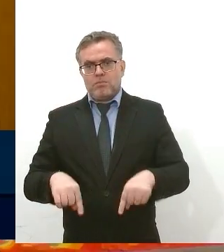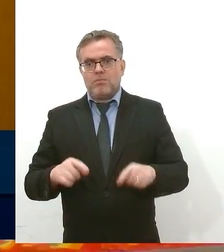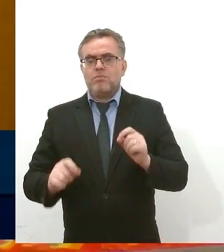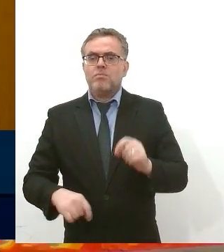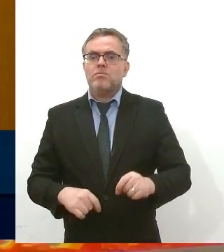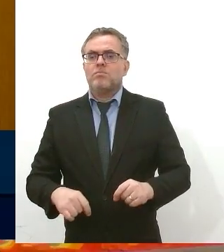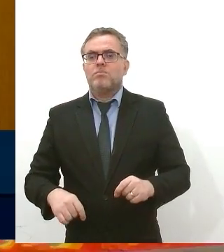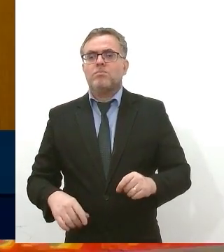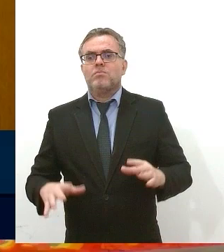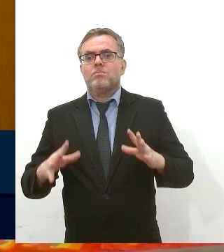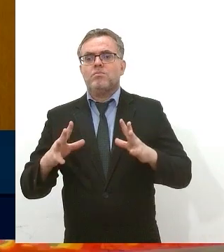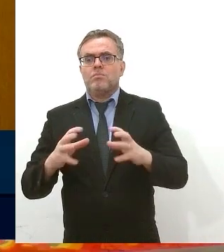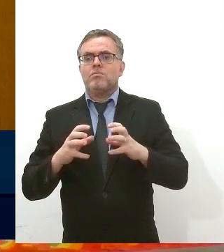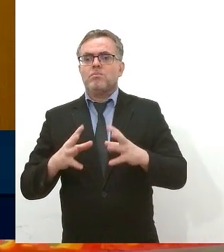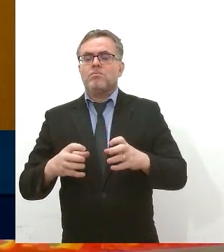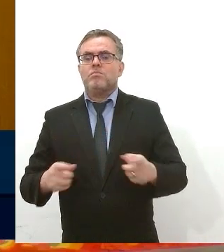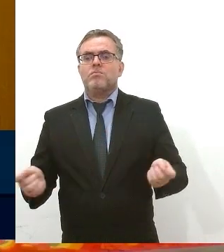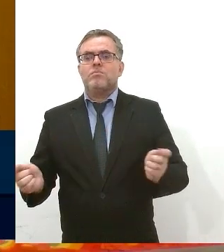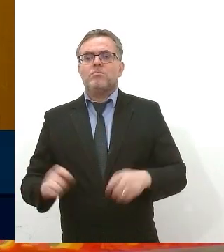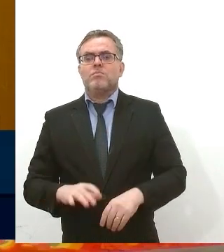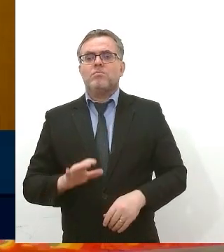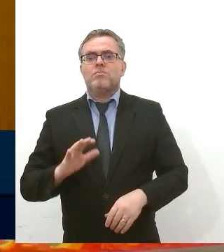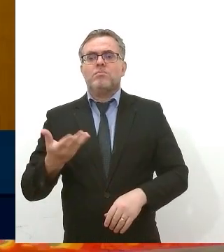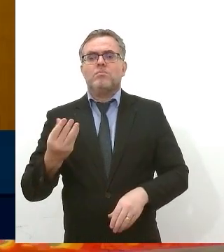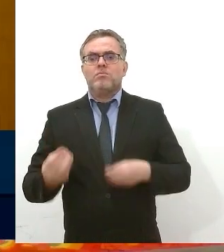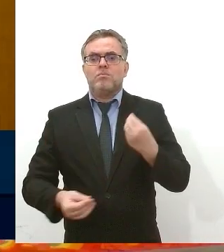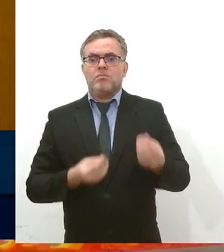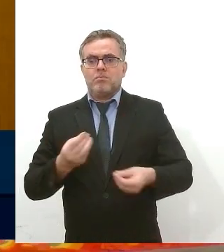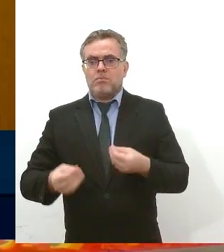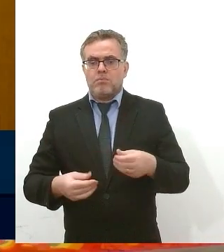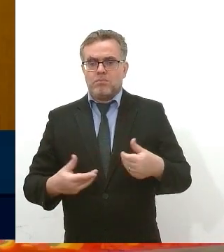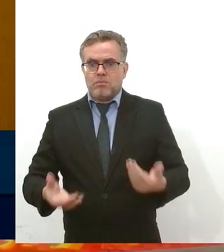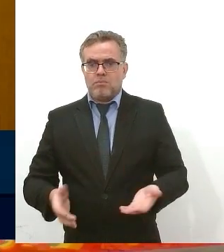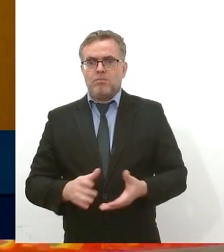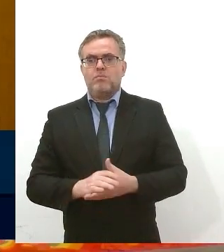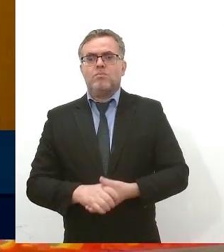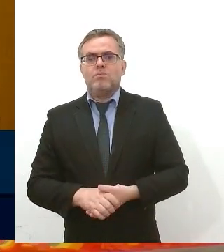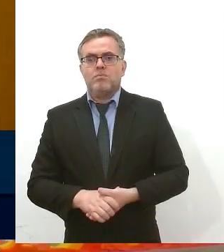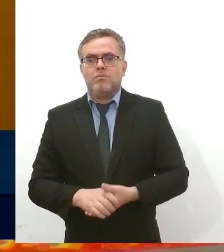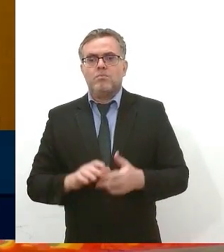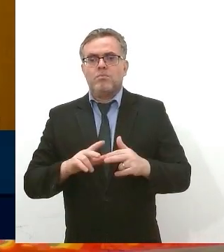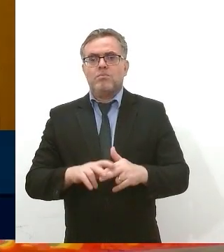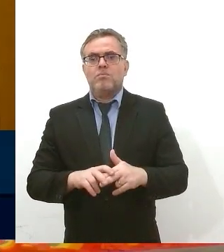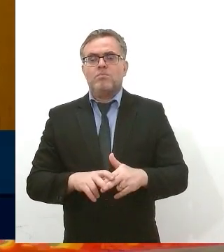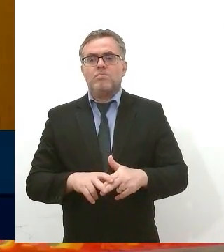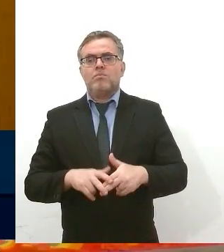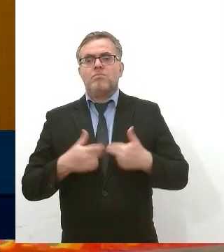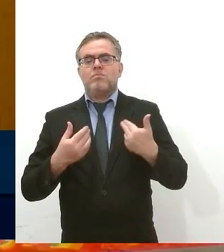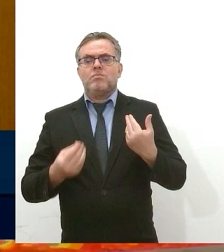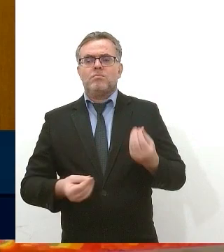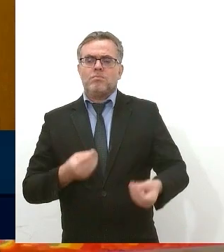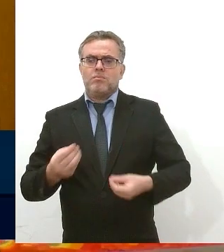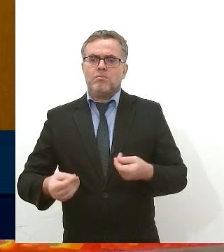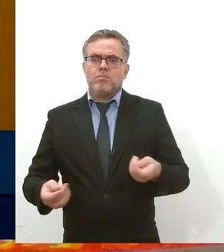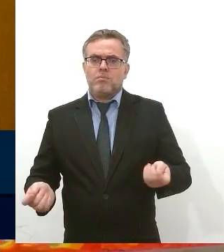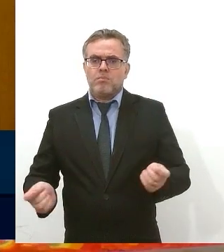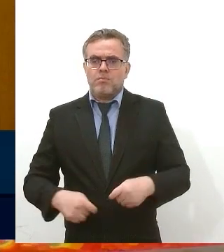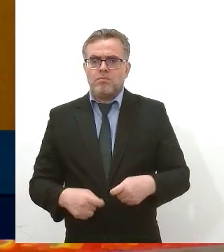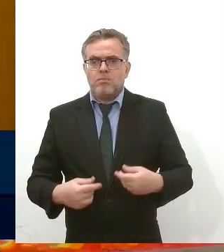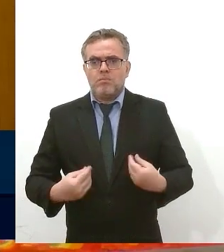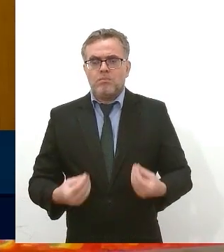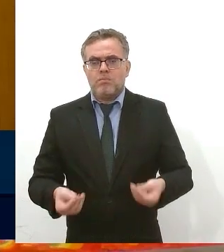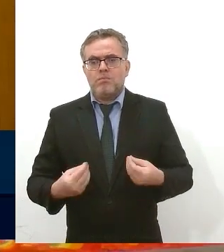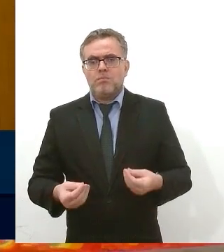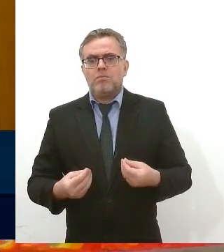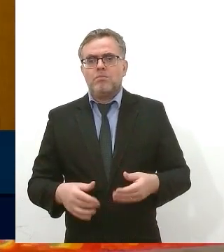o feminicídio como acontece. Então a gente precisa refletir essa educação, né? Quando a gente